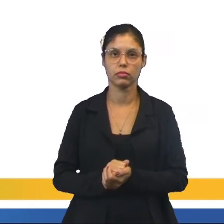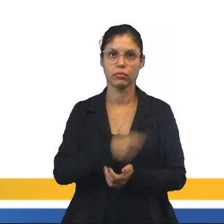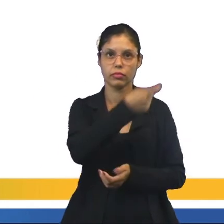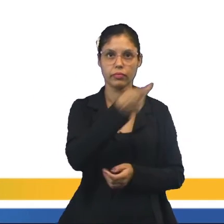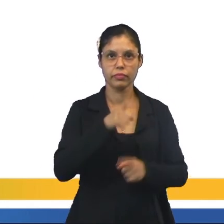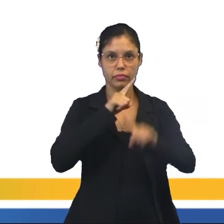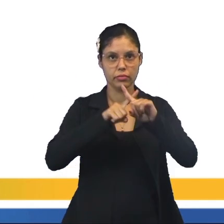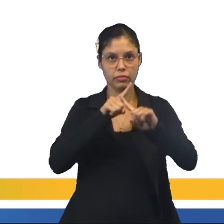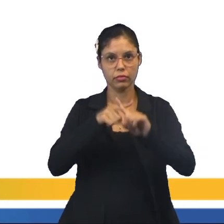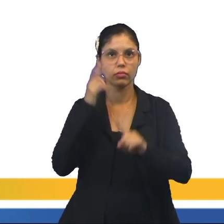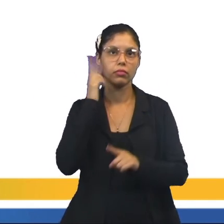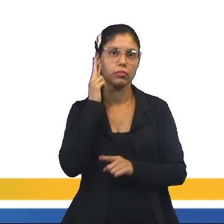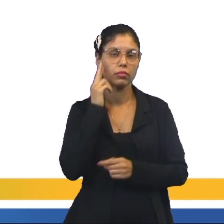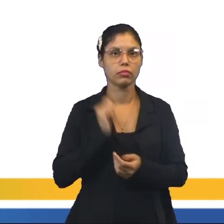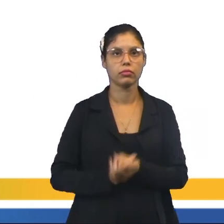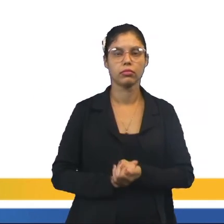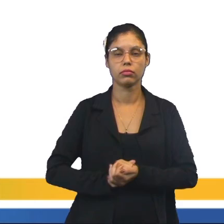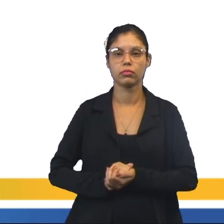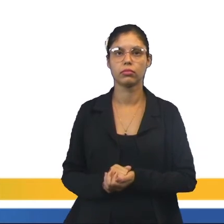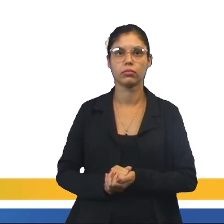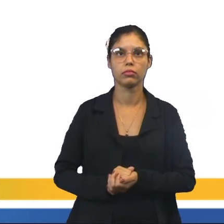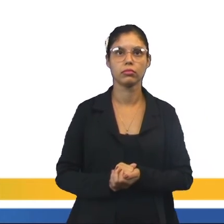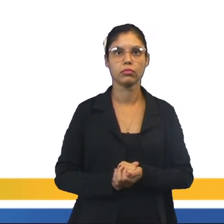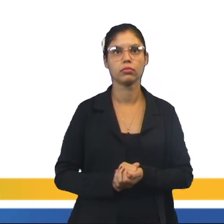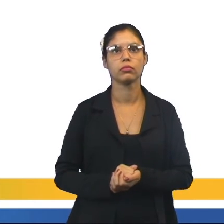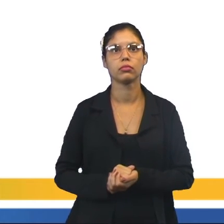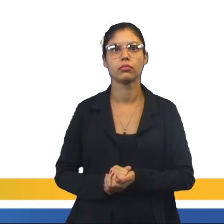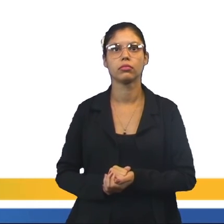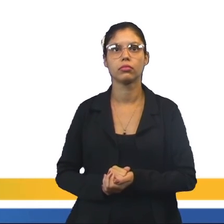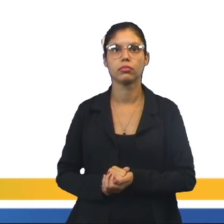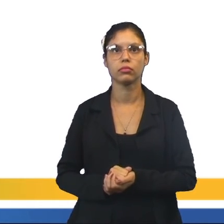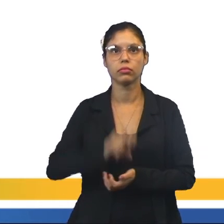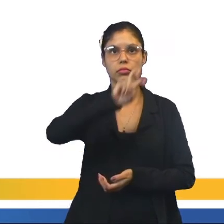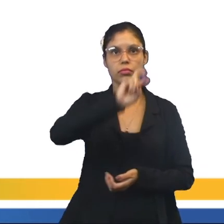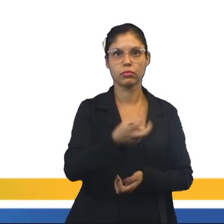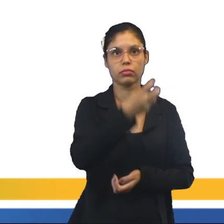a multiplicação normal. X